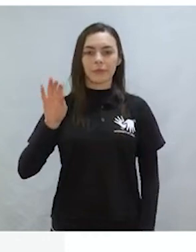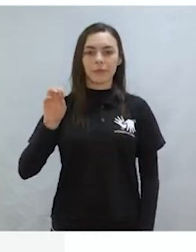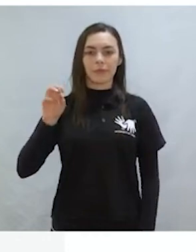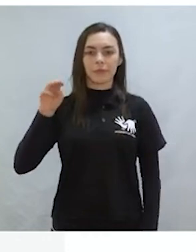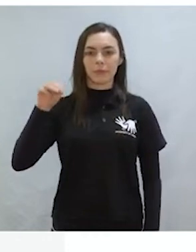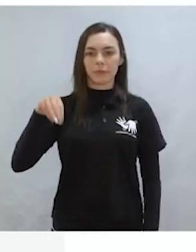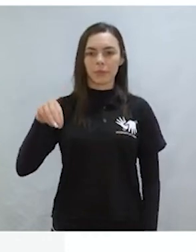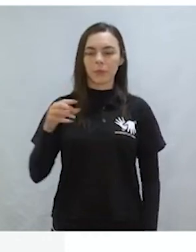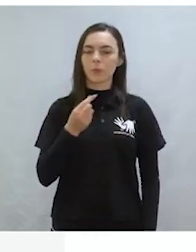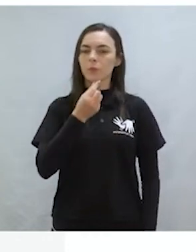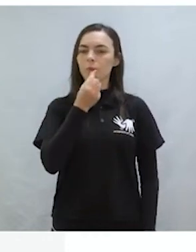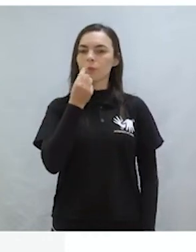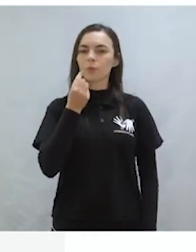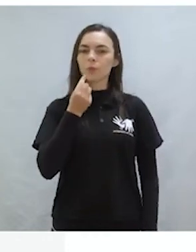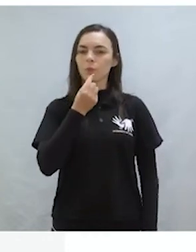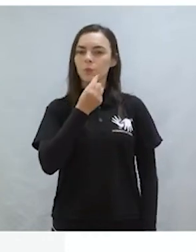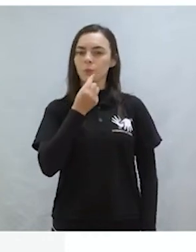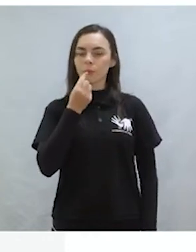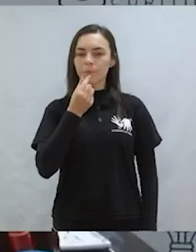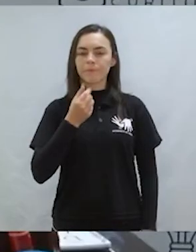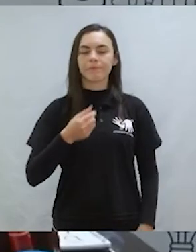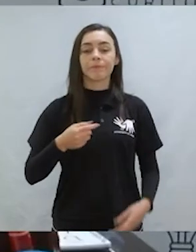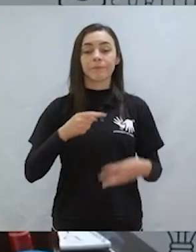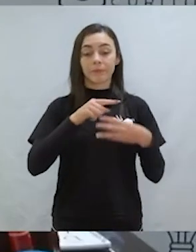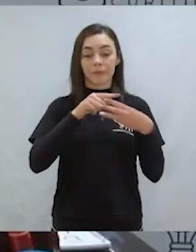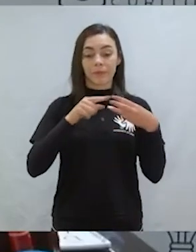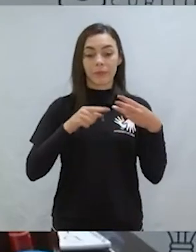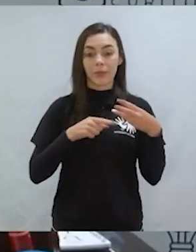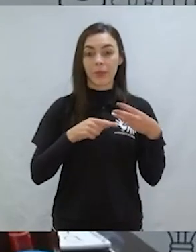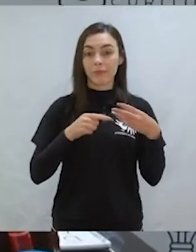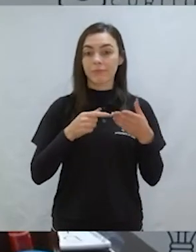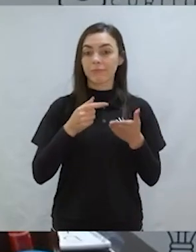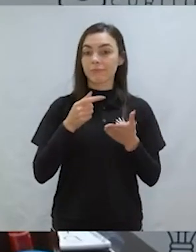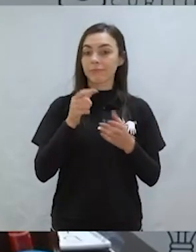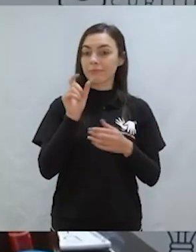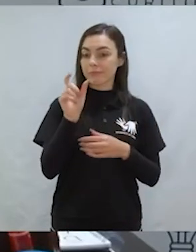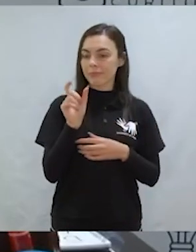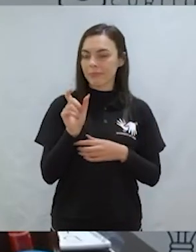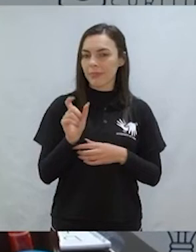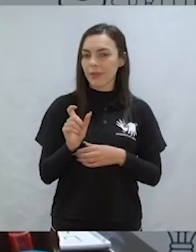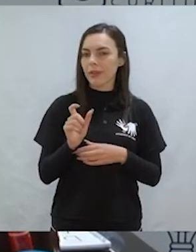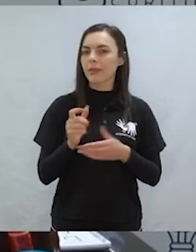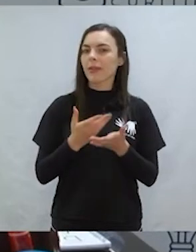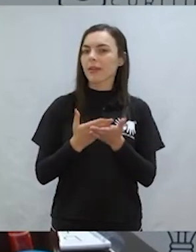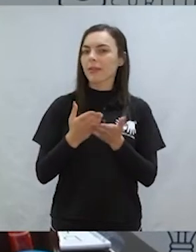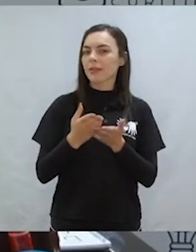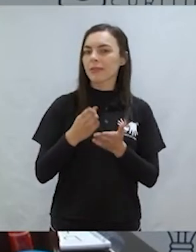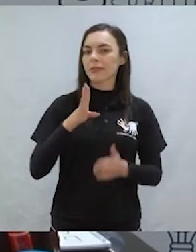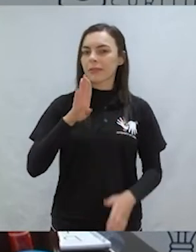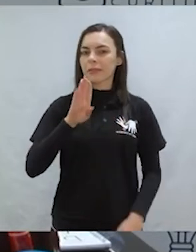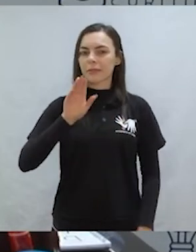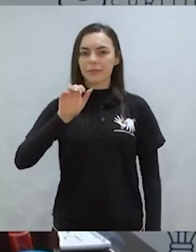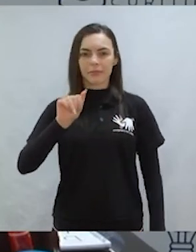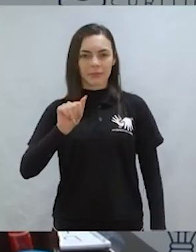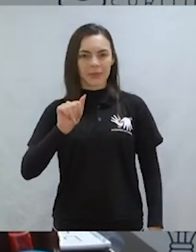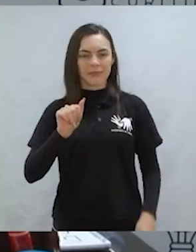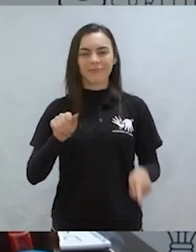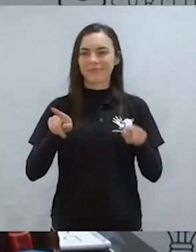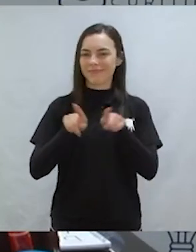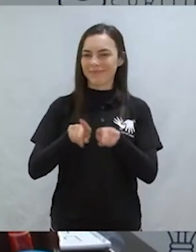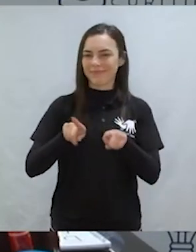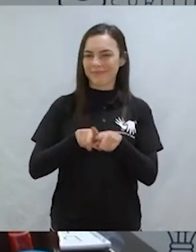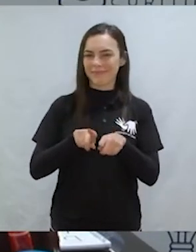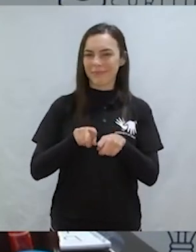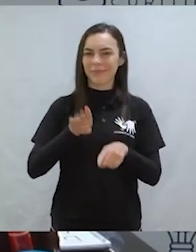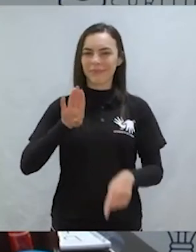batom. Todas essas palavrinhas começam com BA.